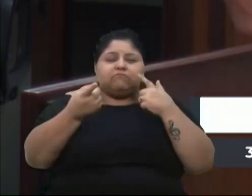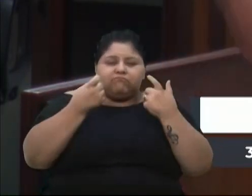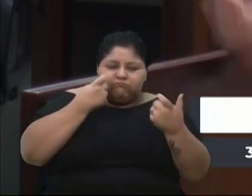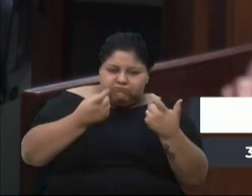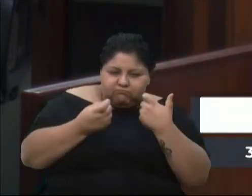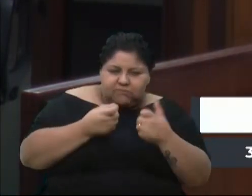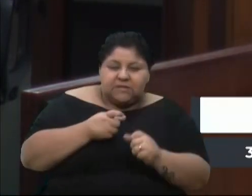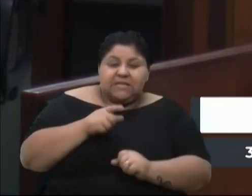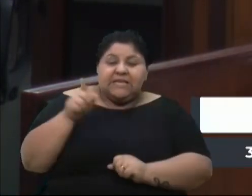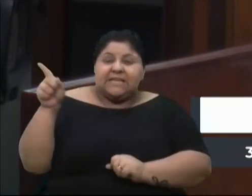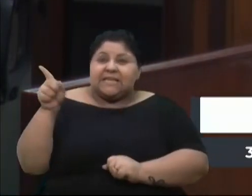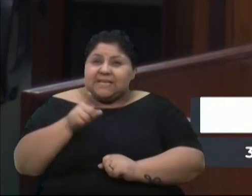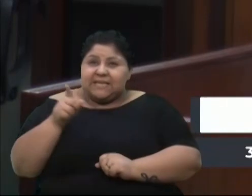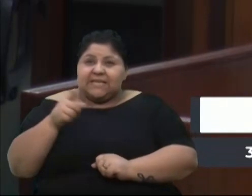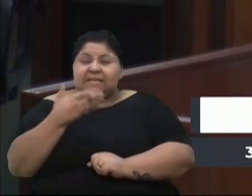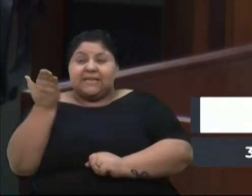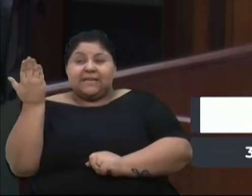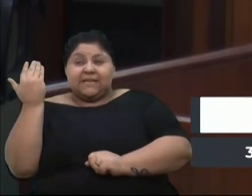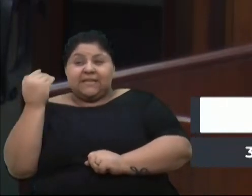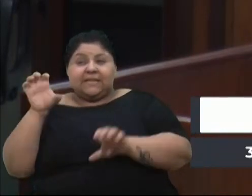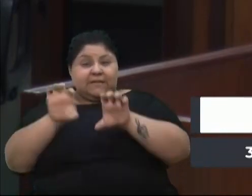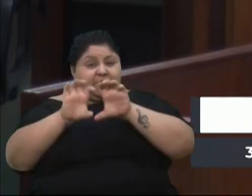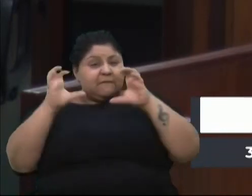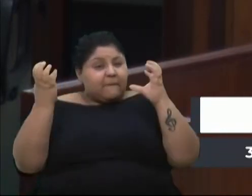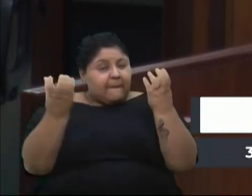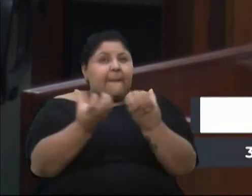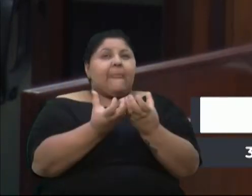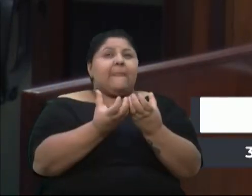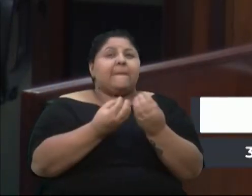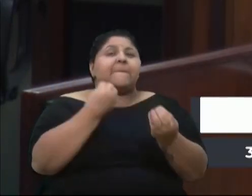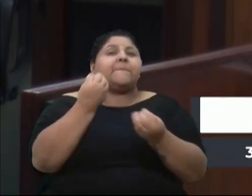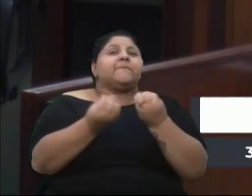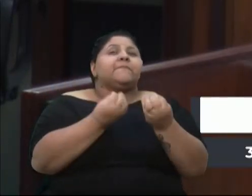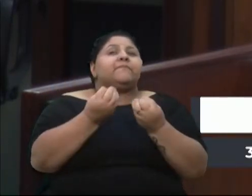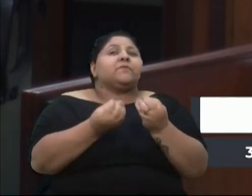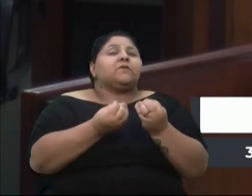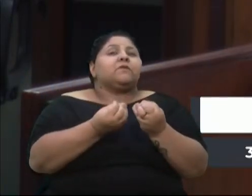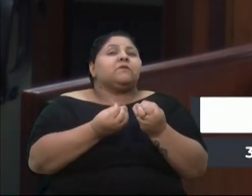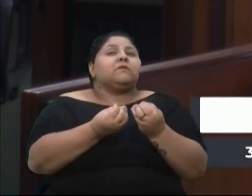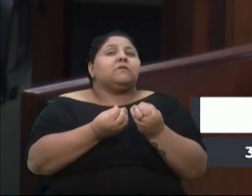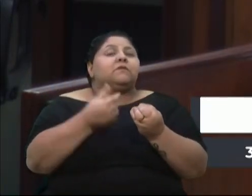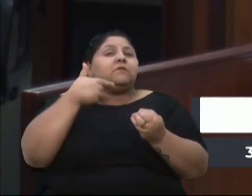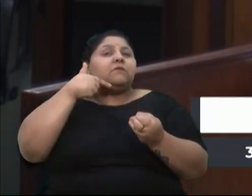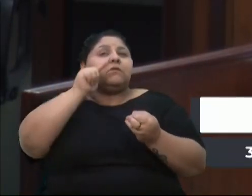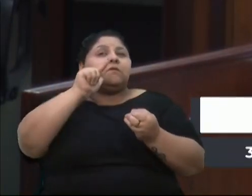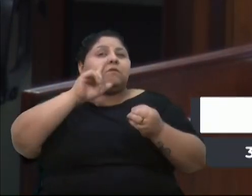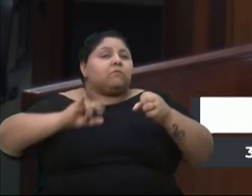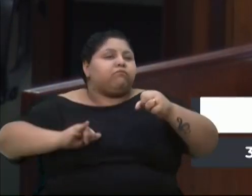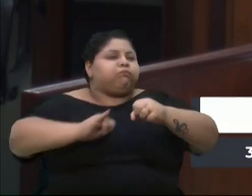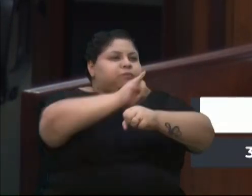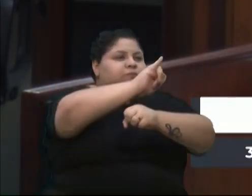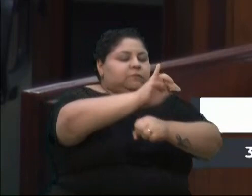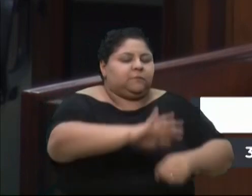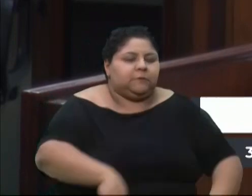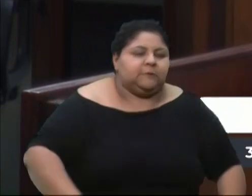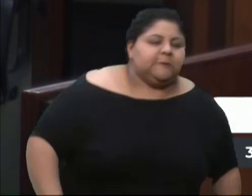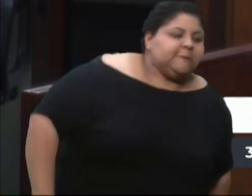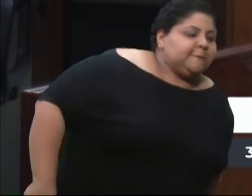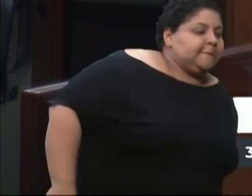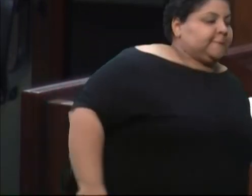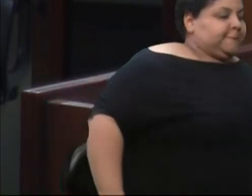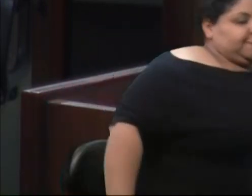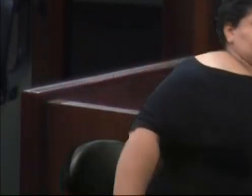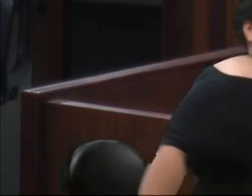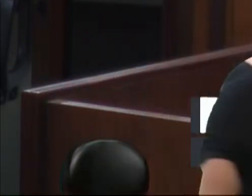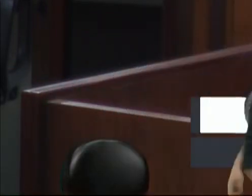é uma preocupação lá daquela comunidade, é como vai suportar as vias do aeroporto. Eu tenho certeza